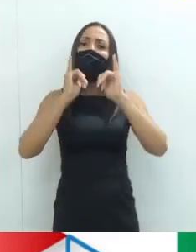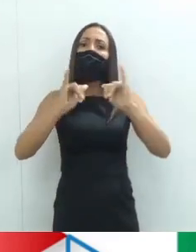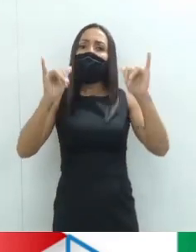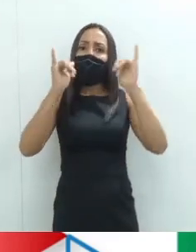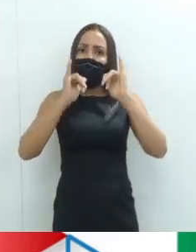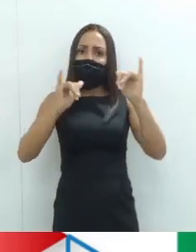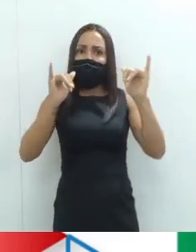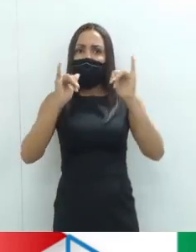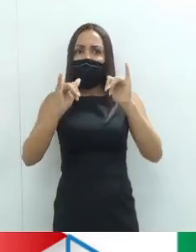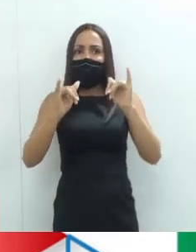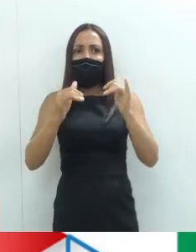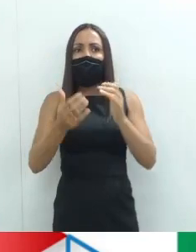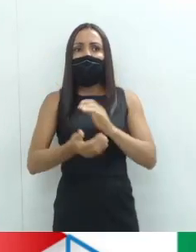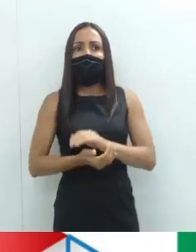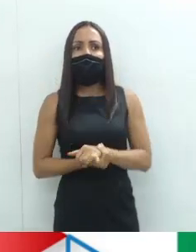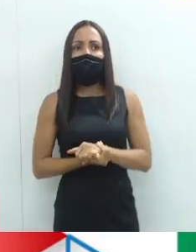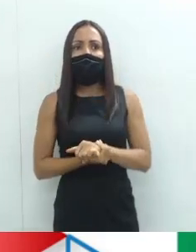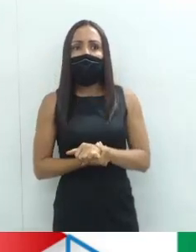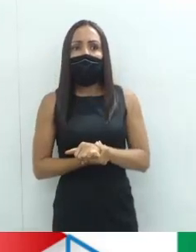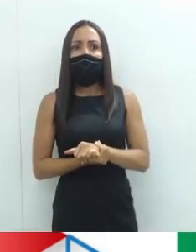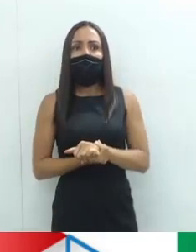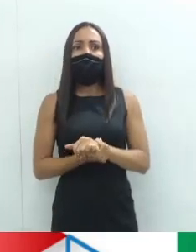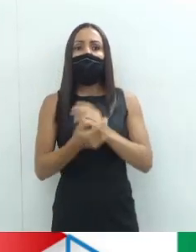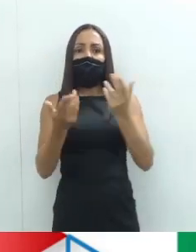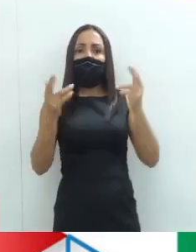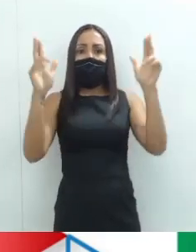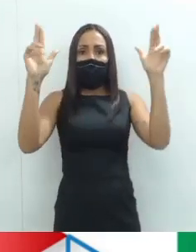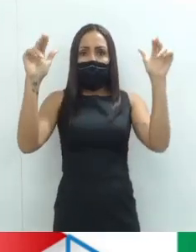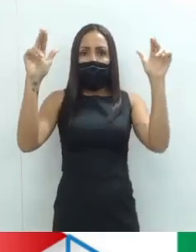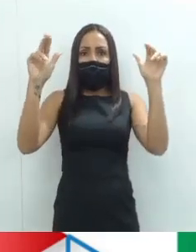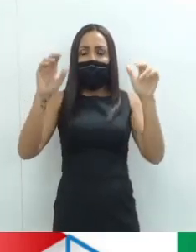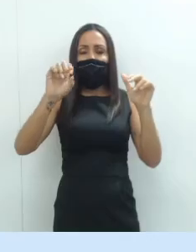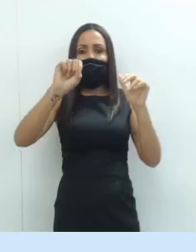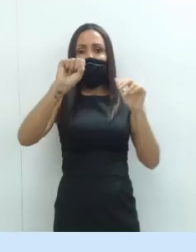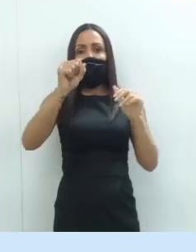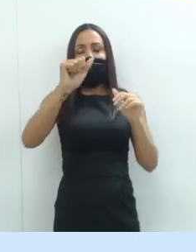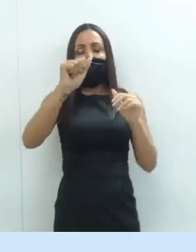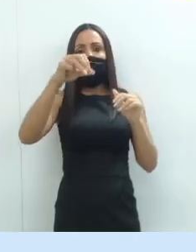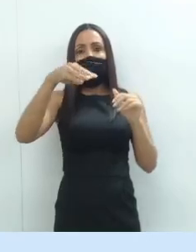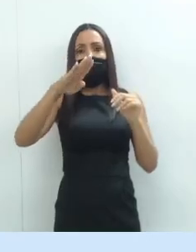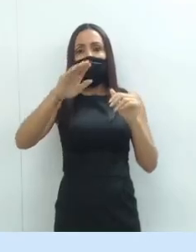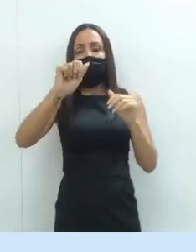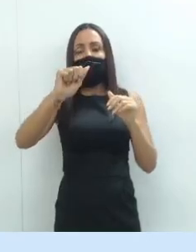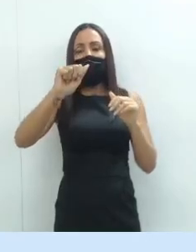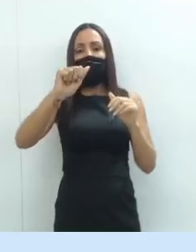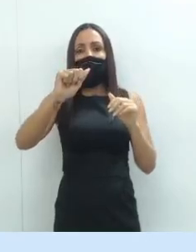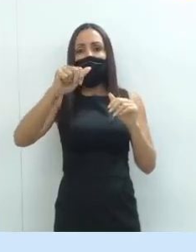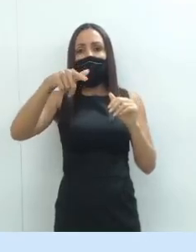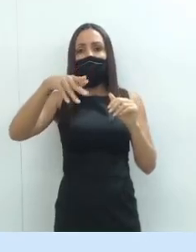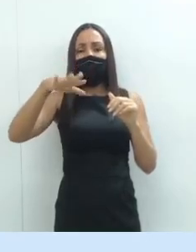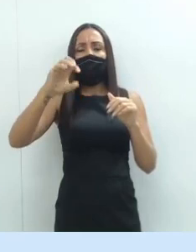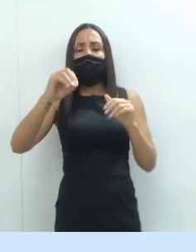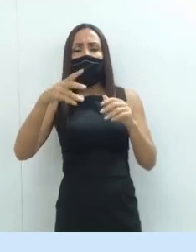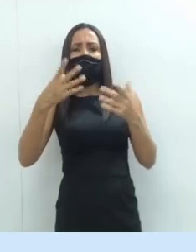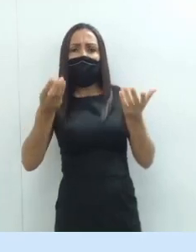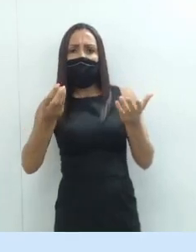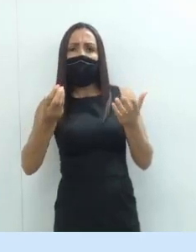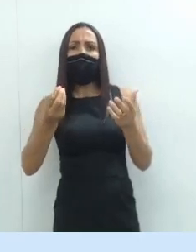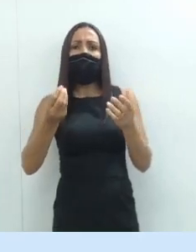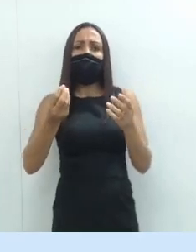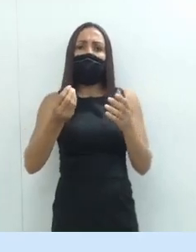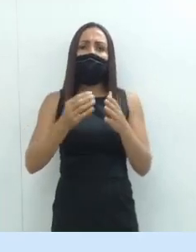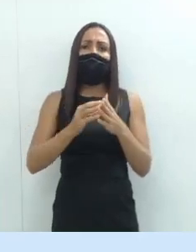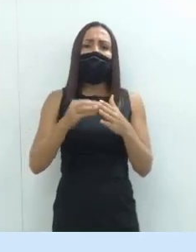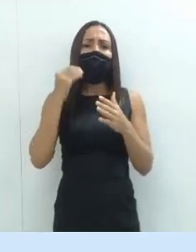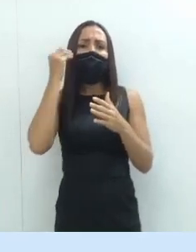muitas informações sobre esse tema, né, os sambaquis. E aí, a gente vai tentar fazer